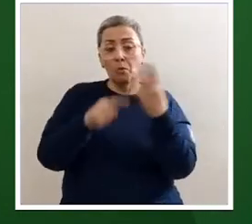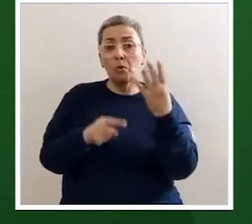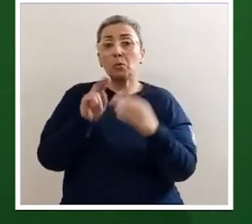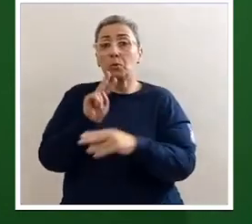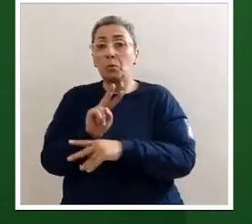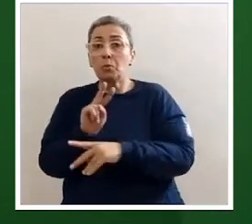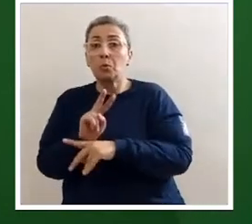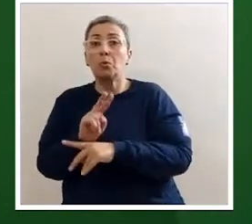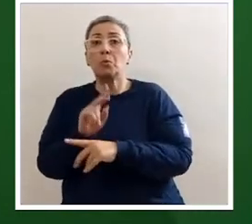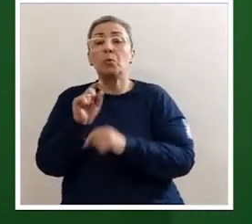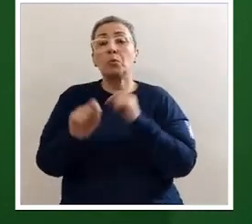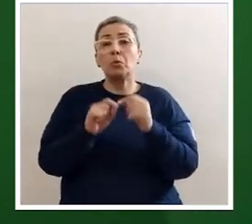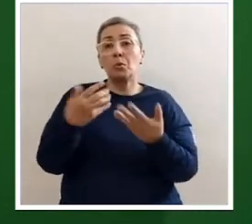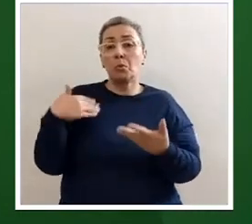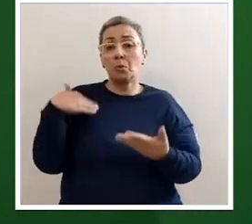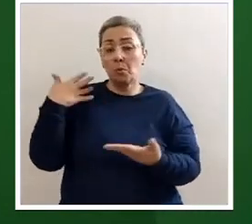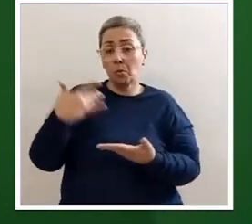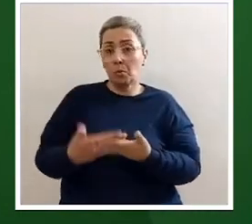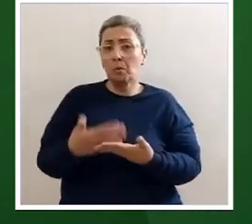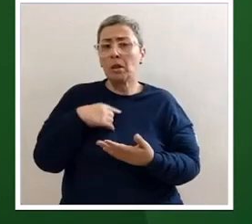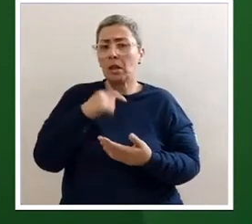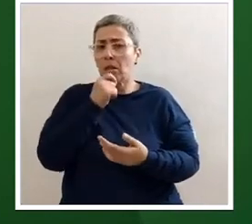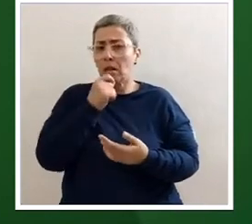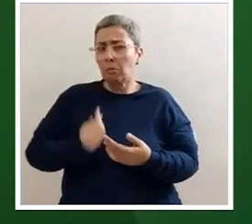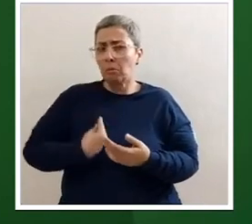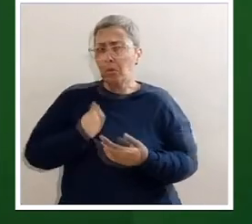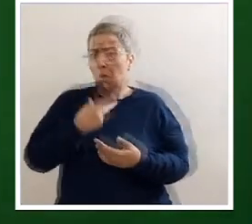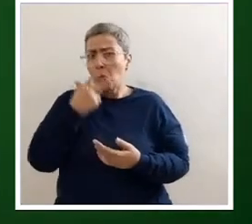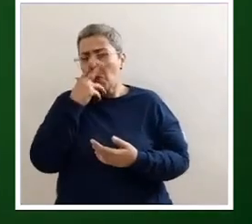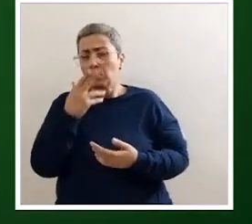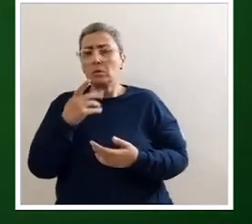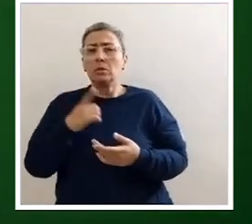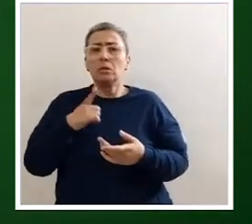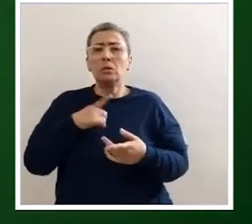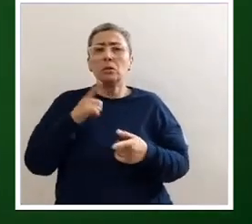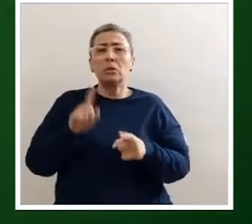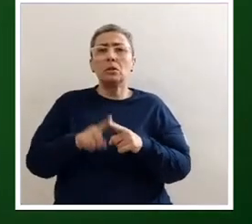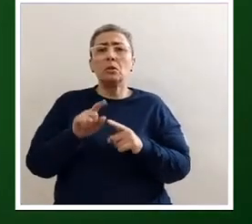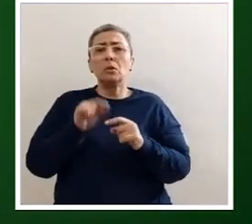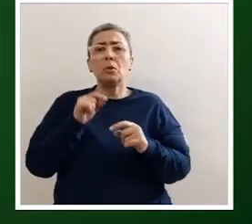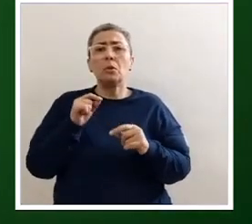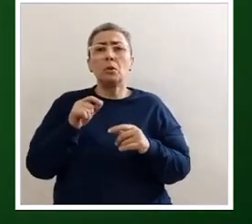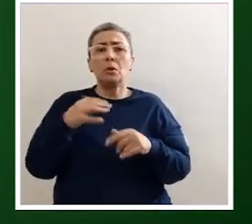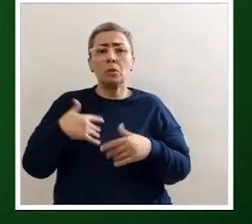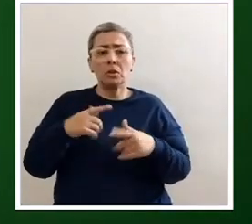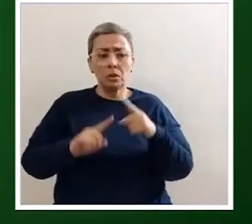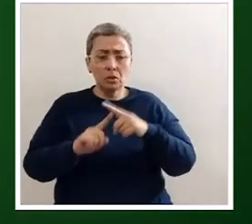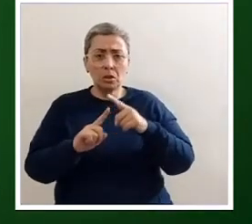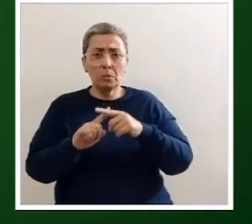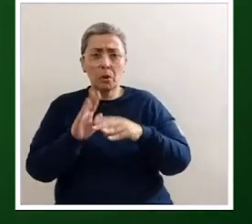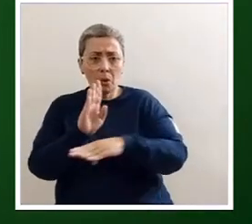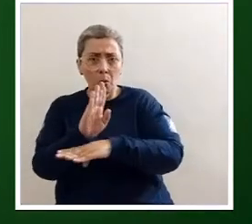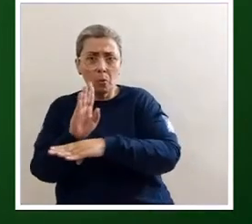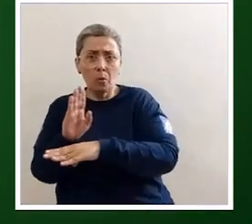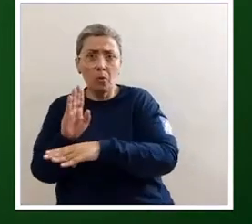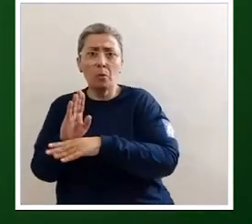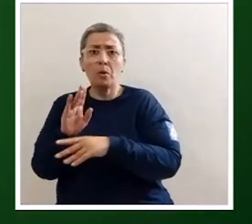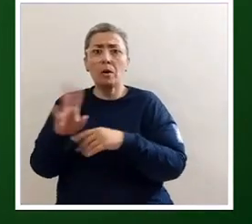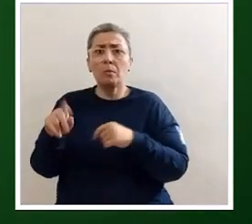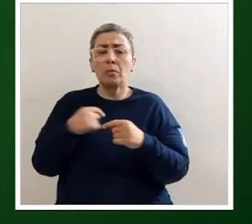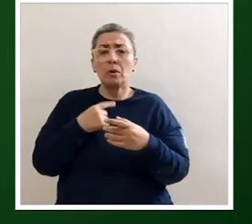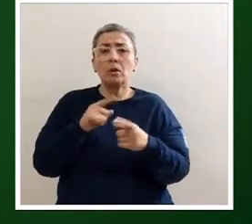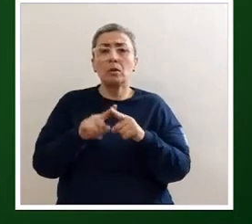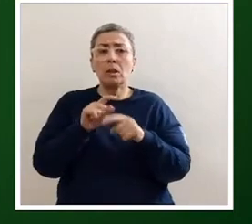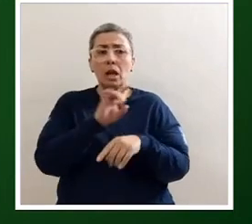cuidava ainda eu acho que isso ainda existe aqui em São Paulo desse tipo de assessoramento a cada uma